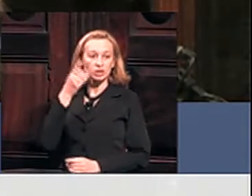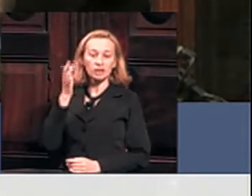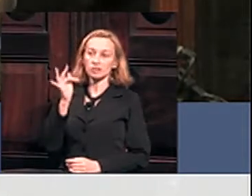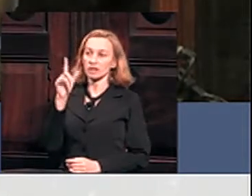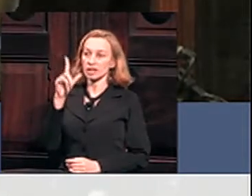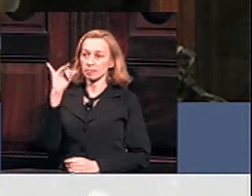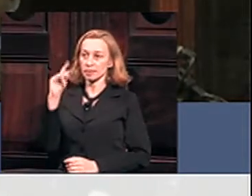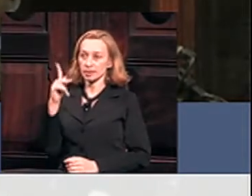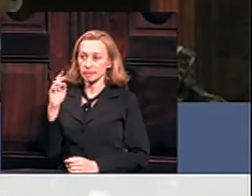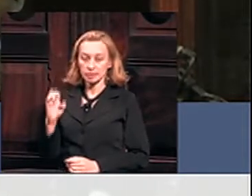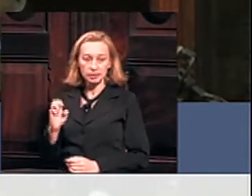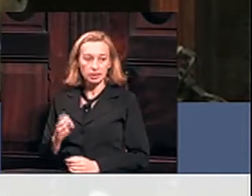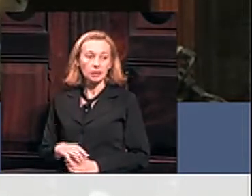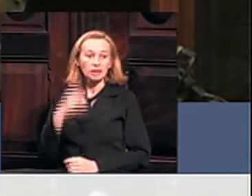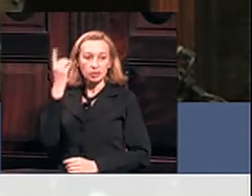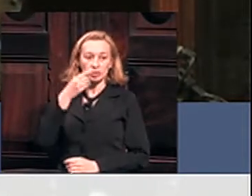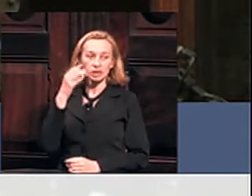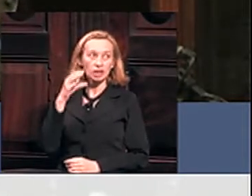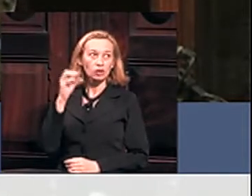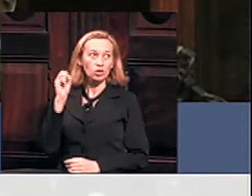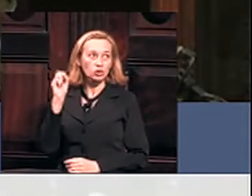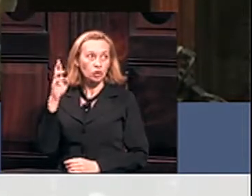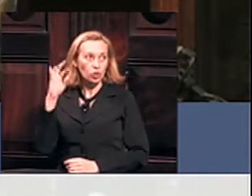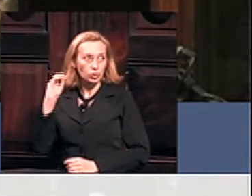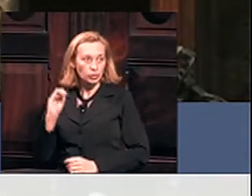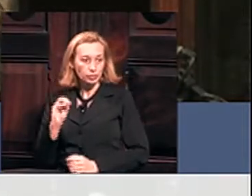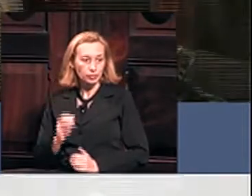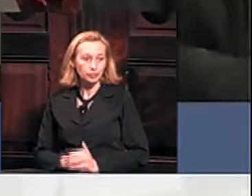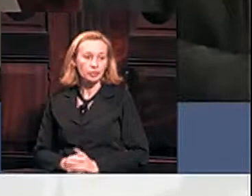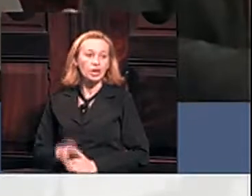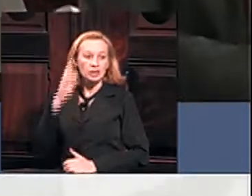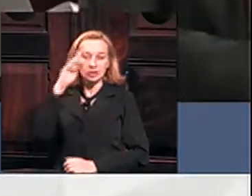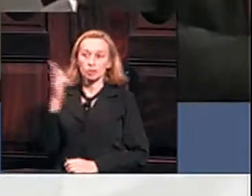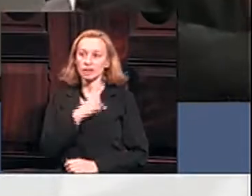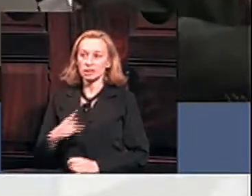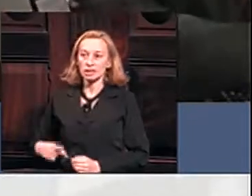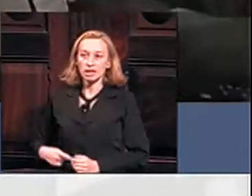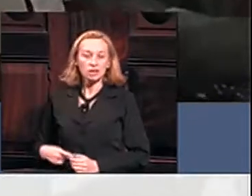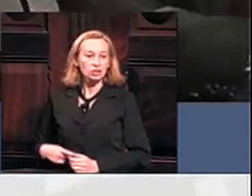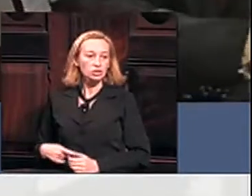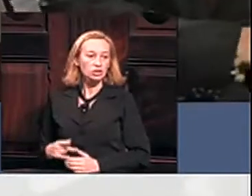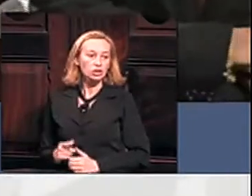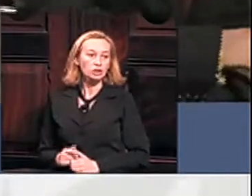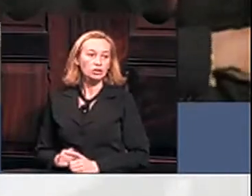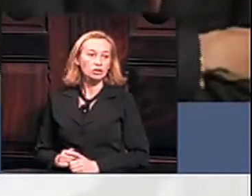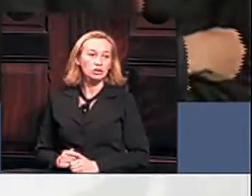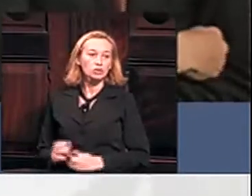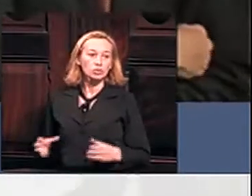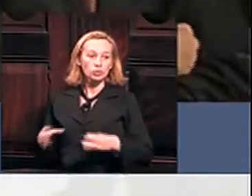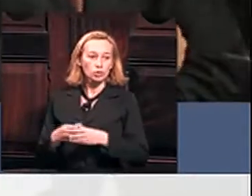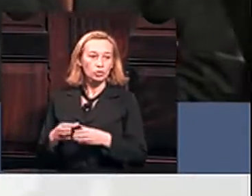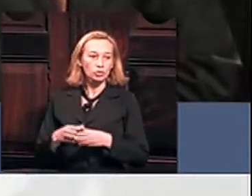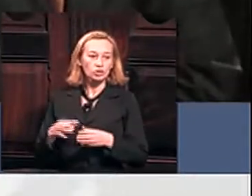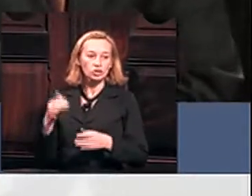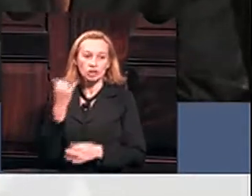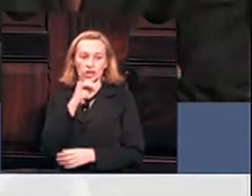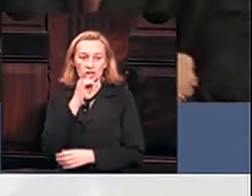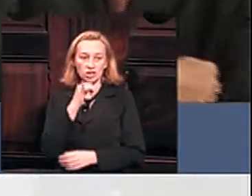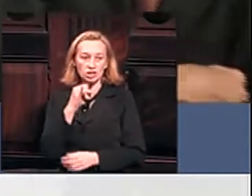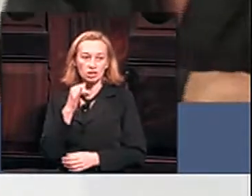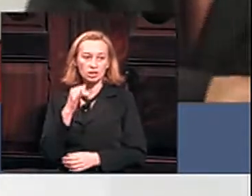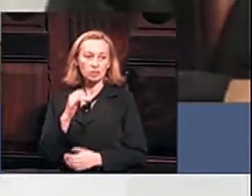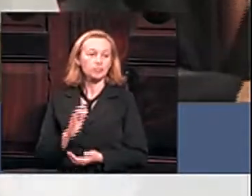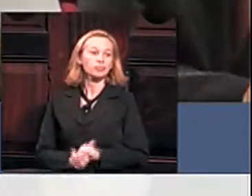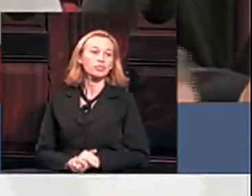Deputado Carlos Osório. Senhor presidente, pela Comissão de Minas e Energia, muito satisfeito de poder